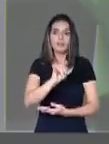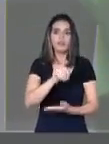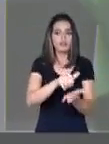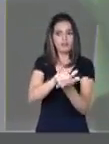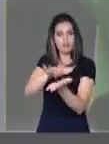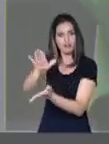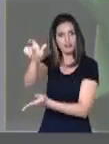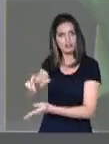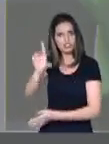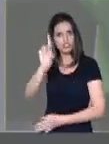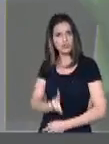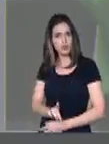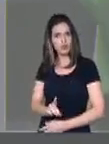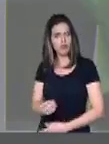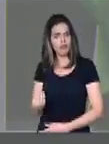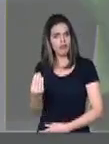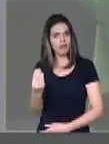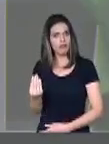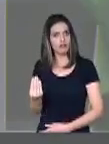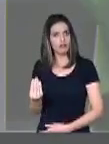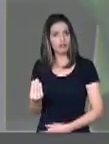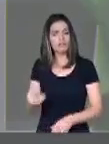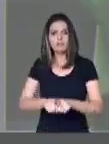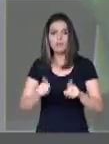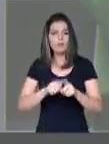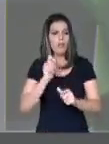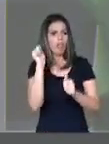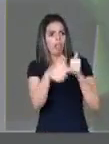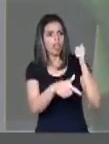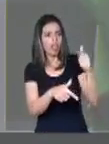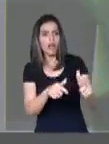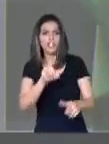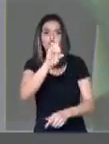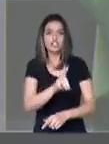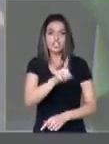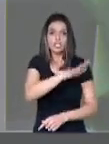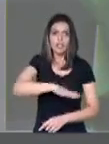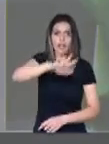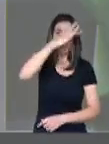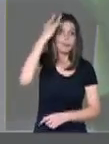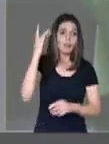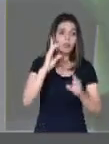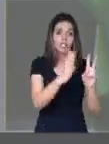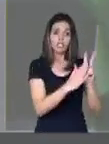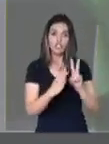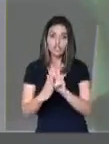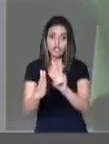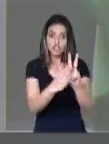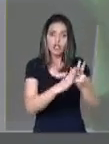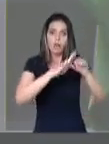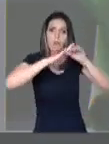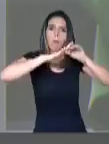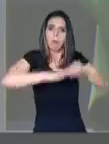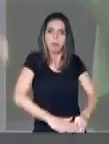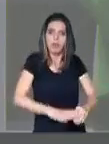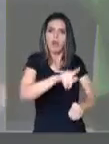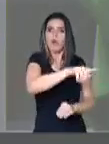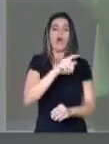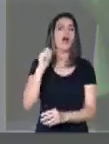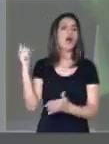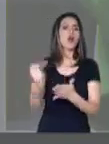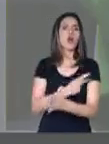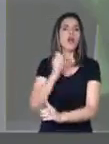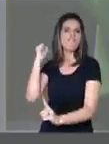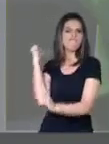e exonerando seu diretor, atacando o direito das comunidades indígenas e silenciando sobre um assassinato